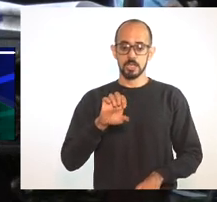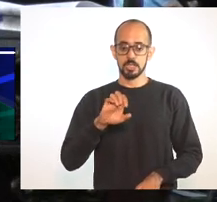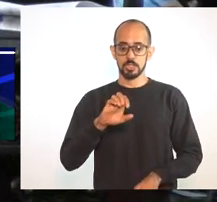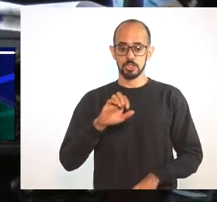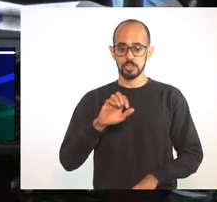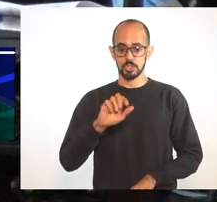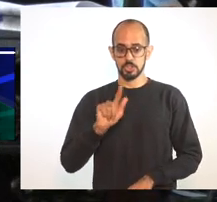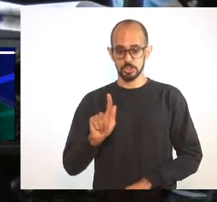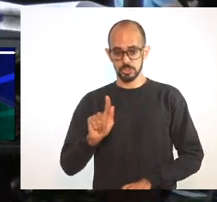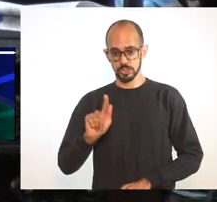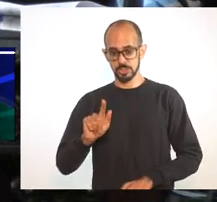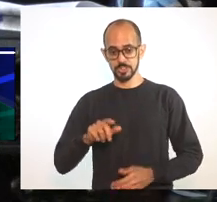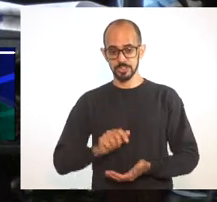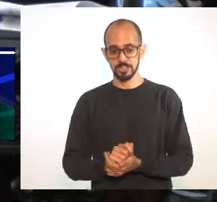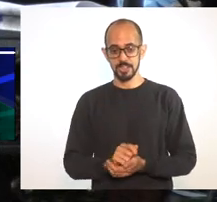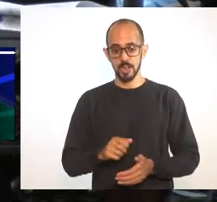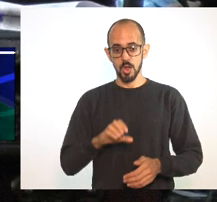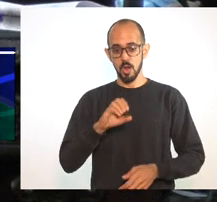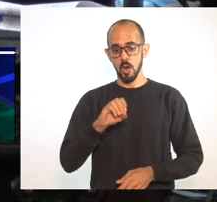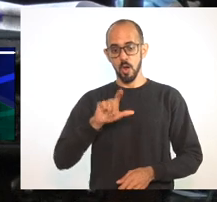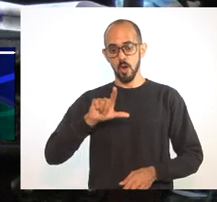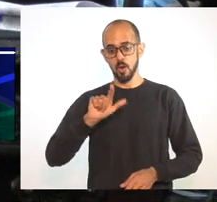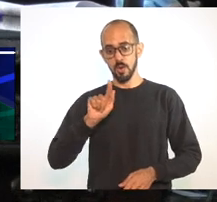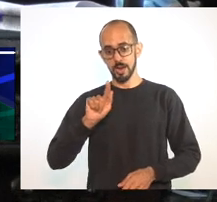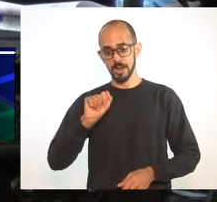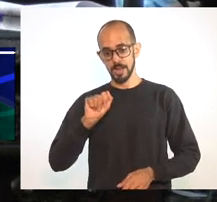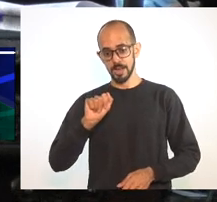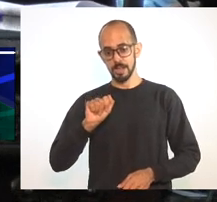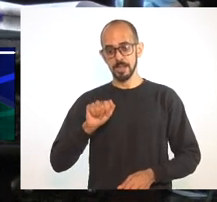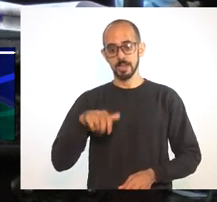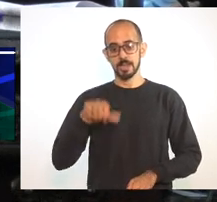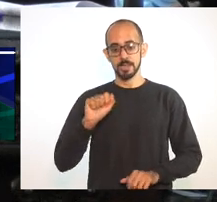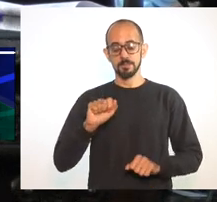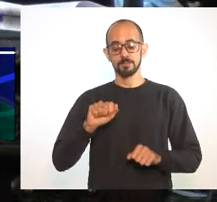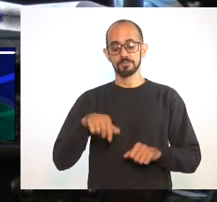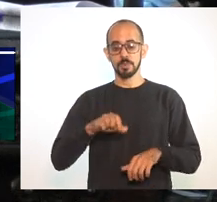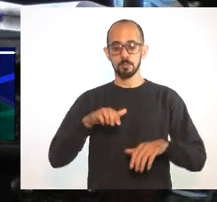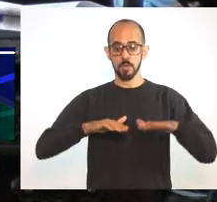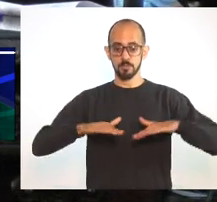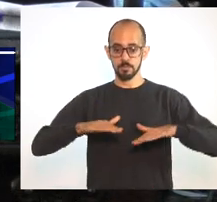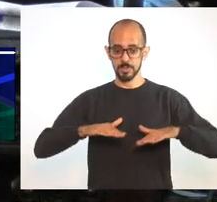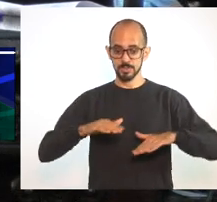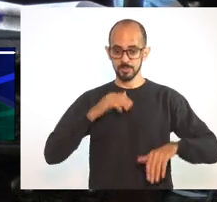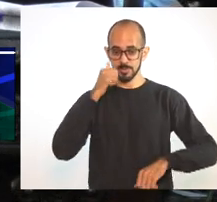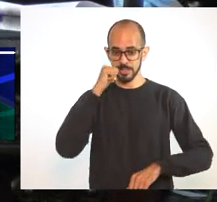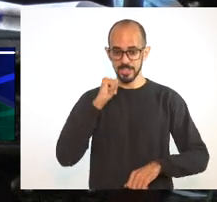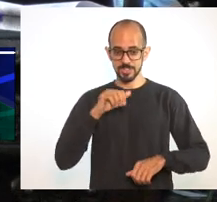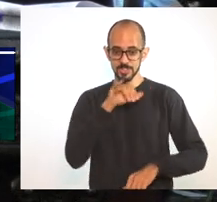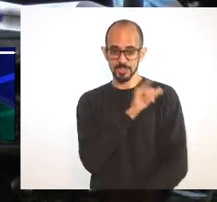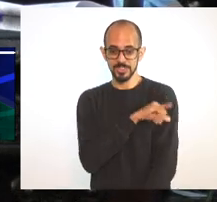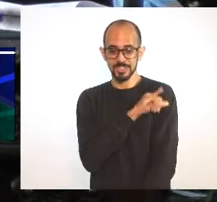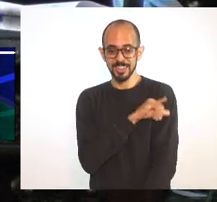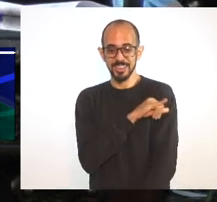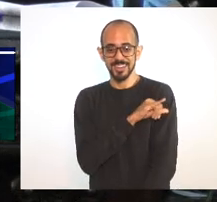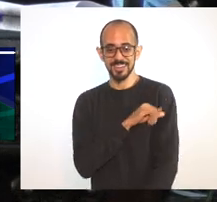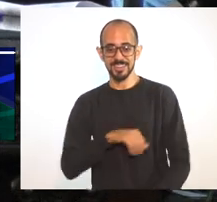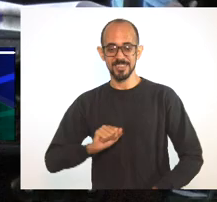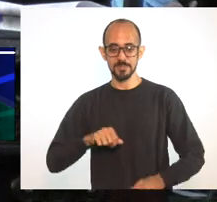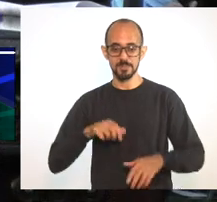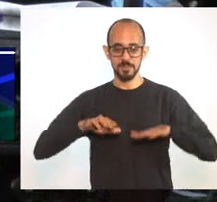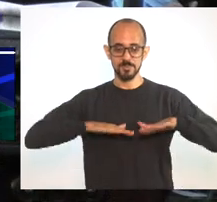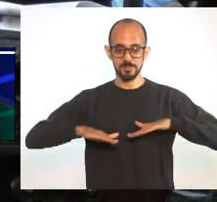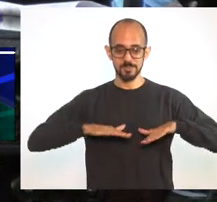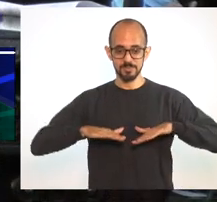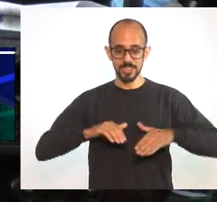Olga Benário, Secretaria de Mulheres do PT Rio de Janeiro, Movimento de Mulheres em Luta,